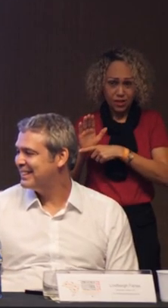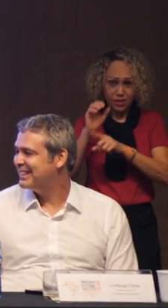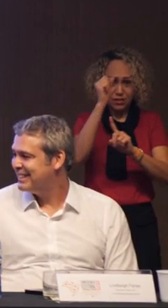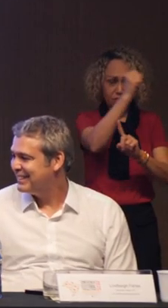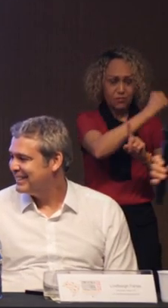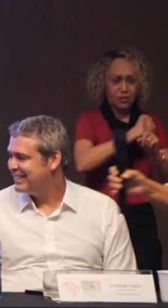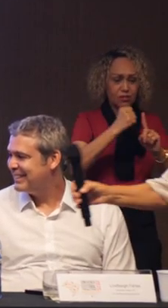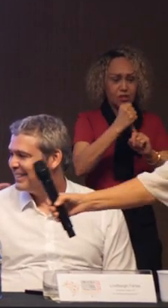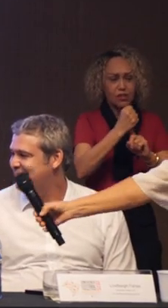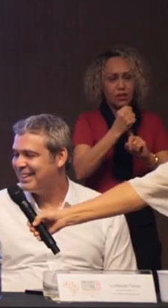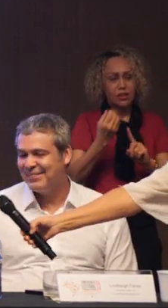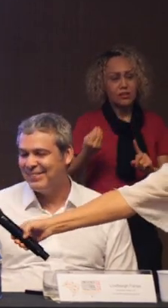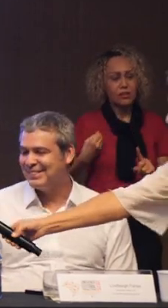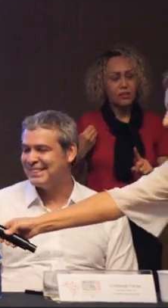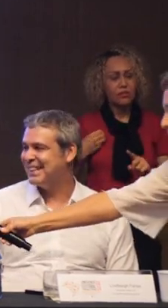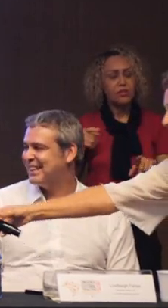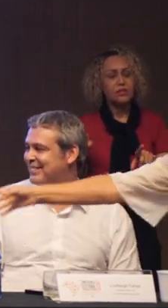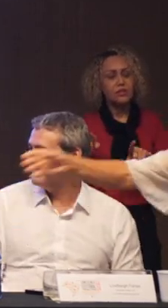Obrigada. Beijo.